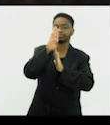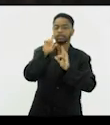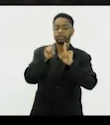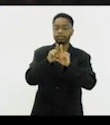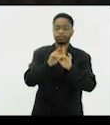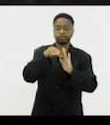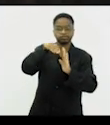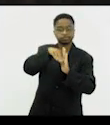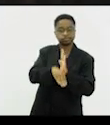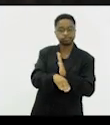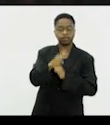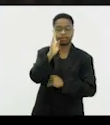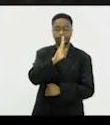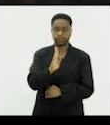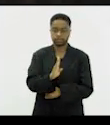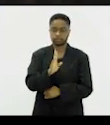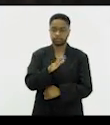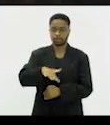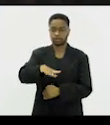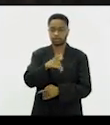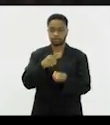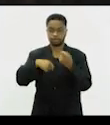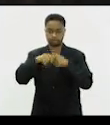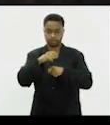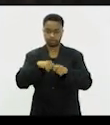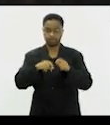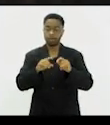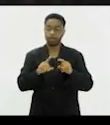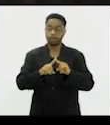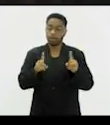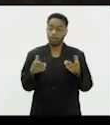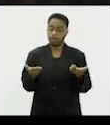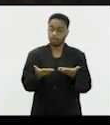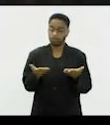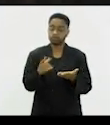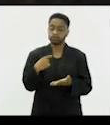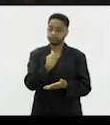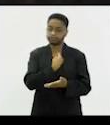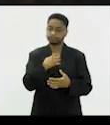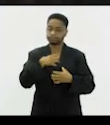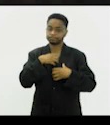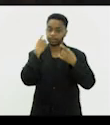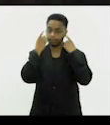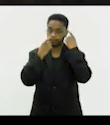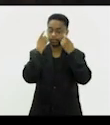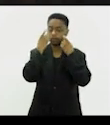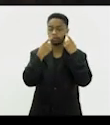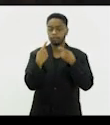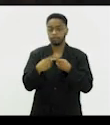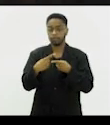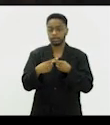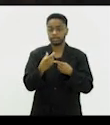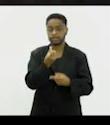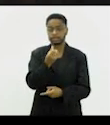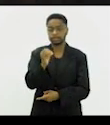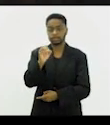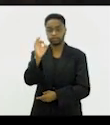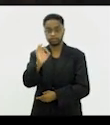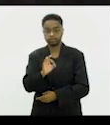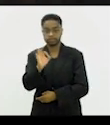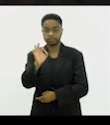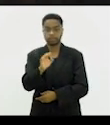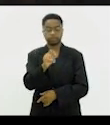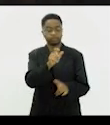Brasil economicamente. Hoje, nós vemos dados preocupantes, 60% dos investidores